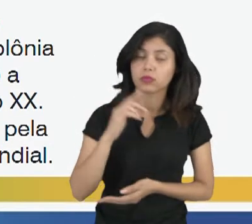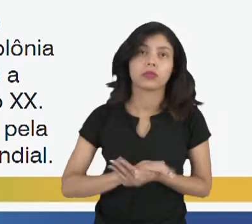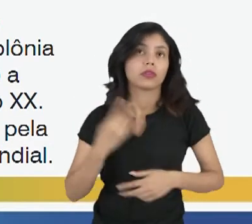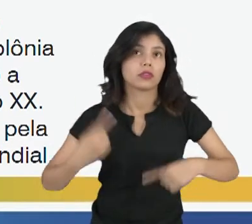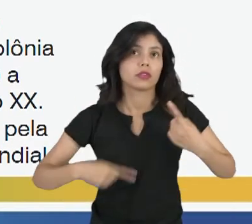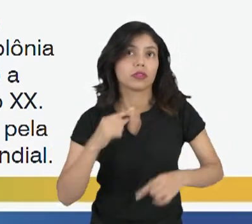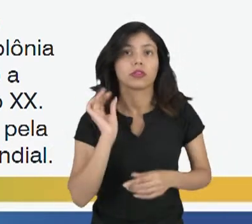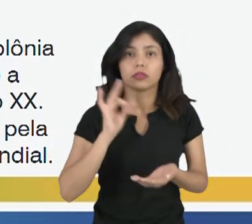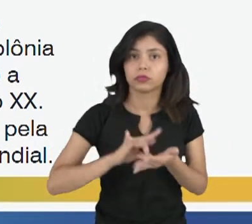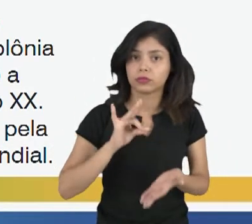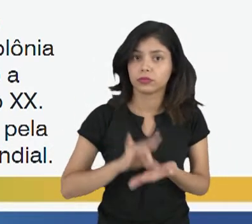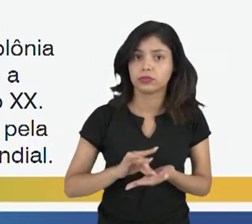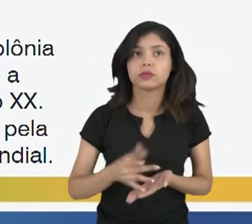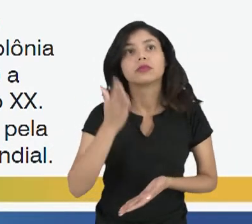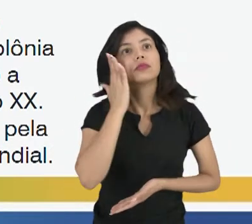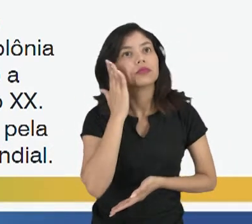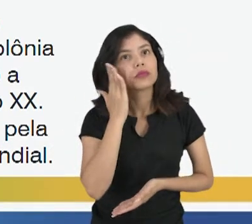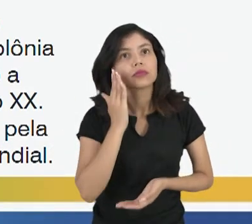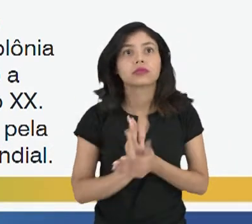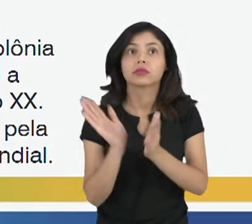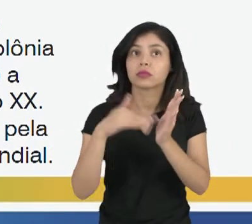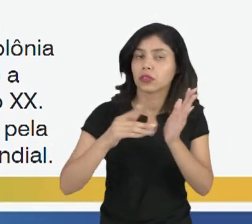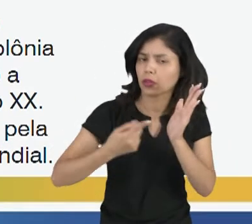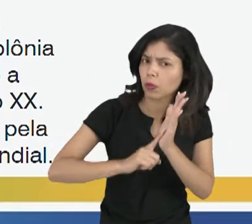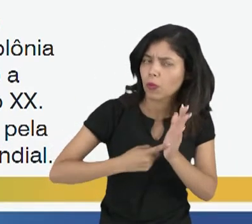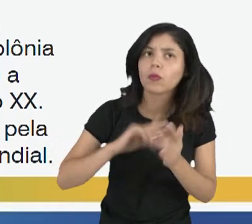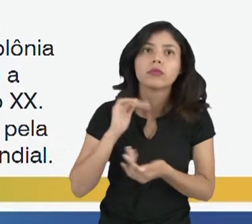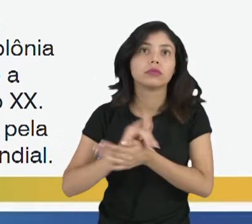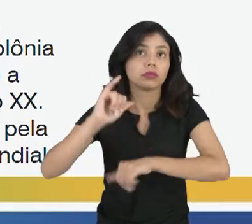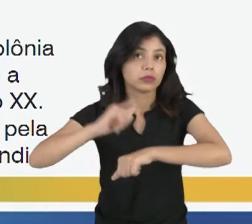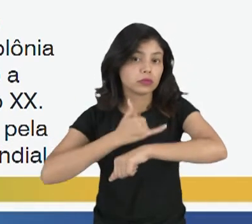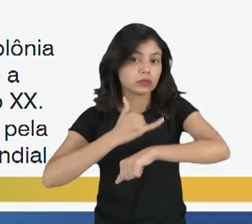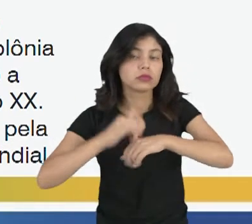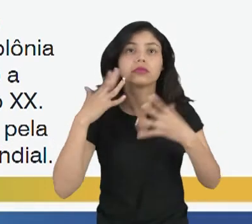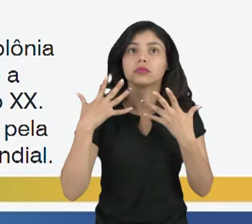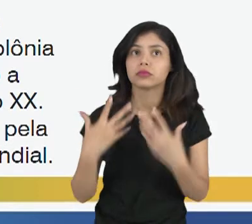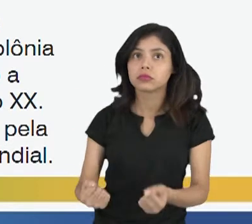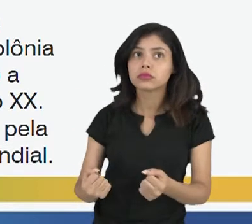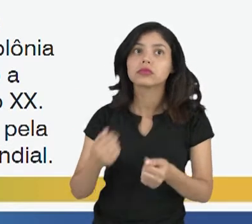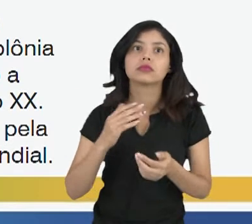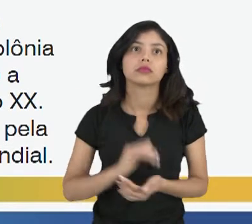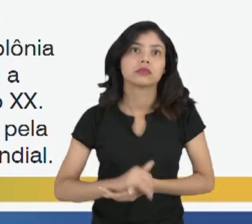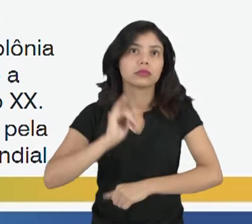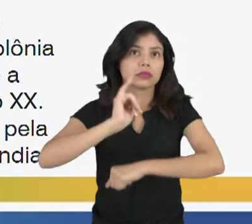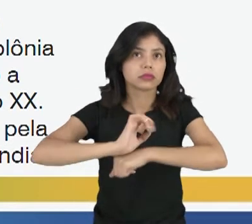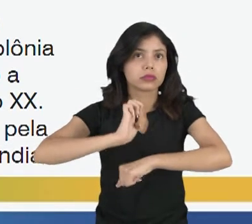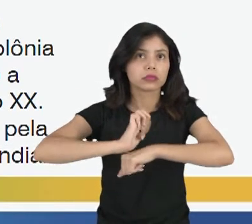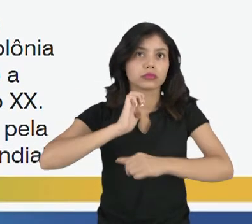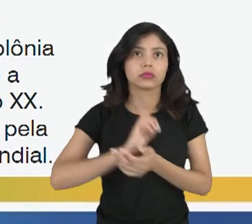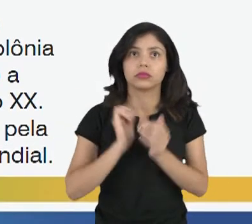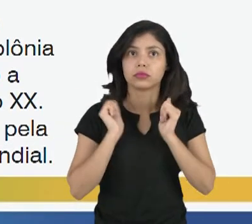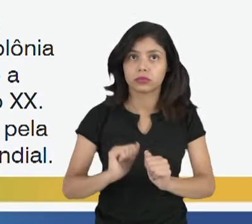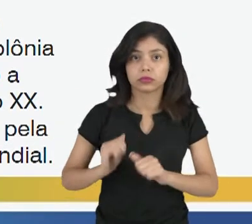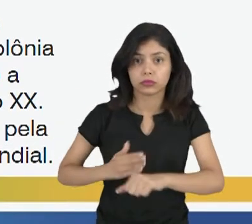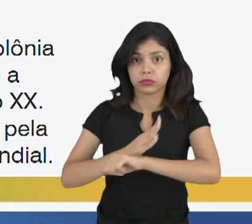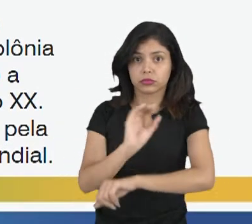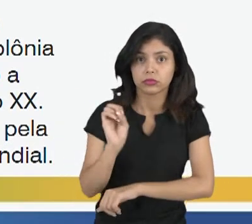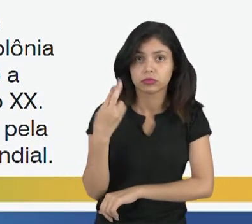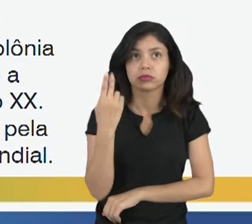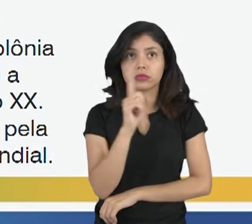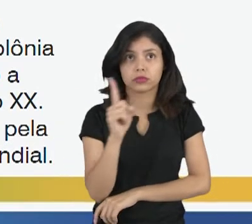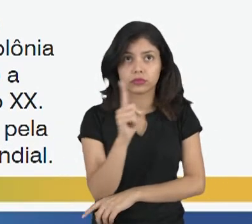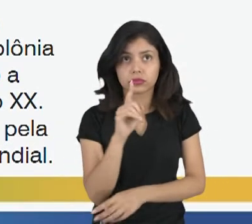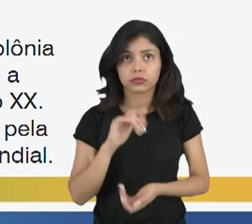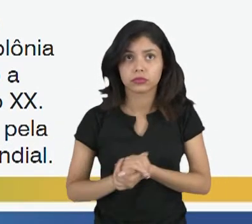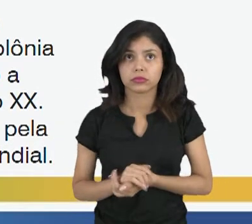geopolítica na verdade é importante para entender Até que ponto as estratégias adotadas pelos Estados podem interferir